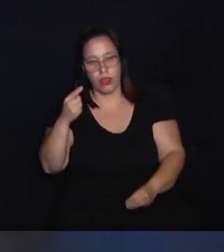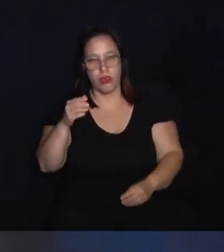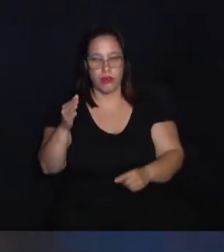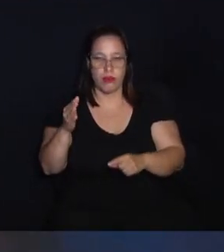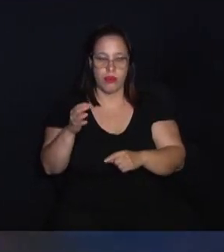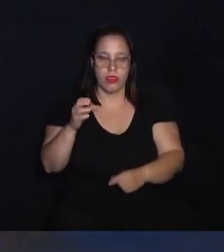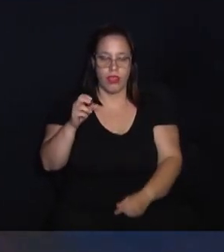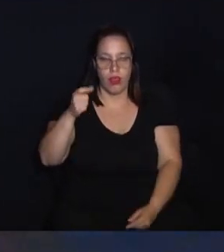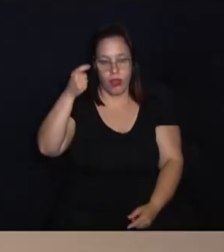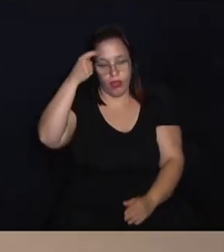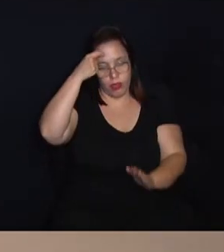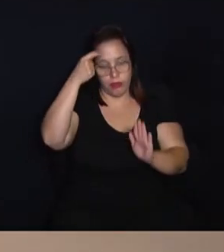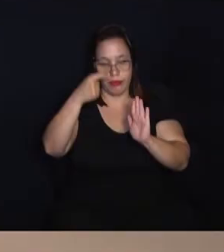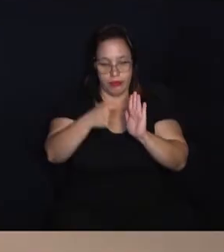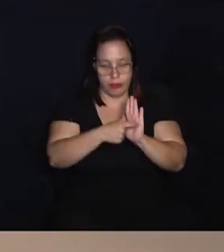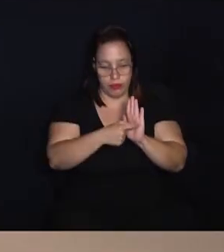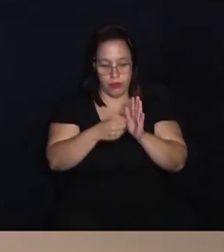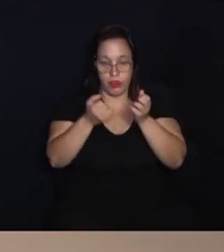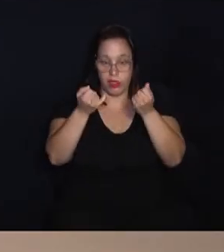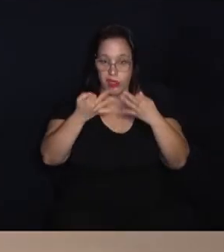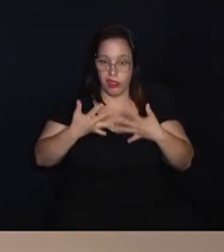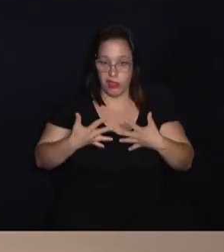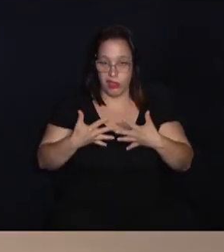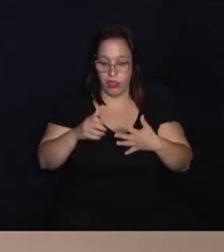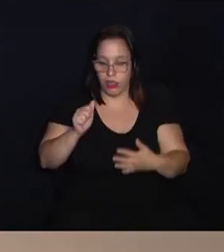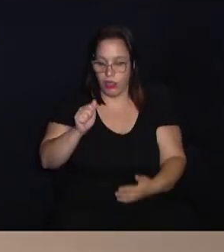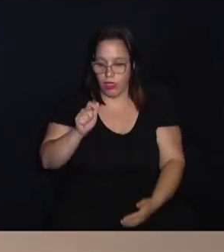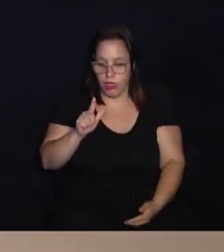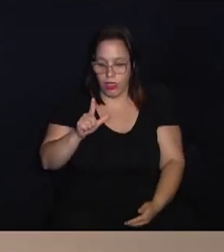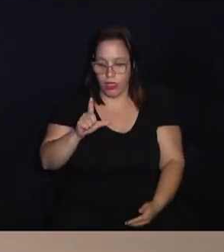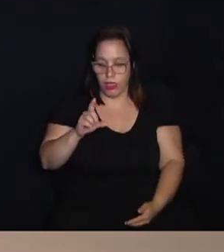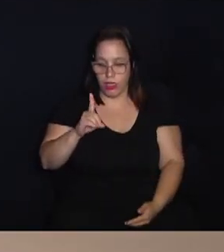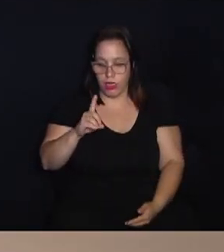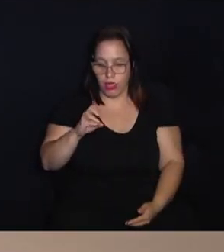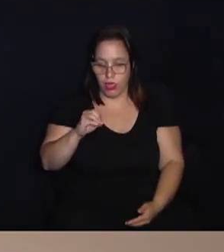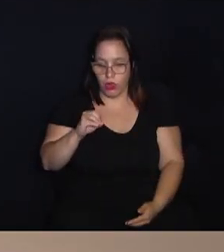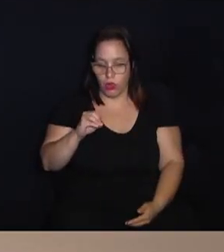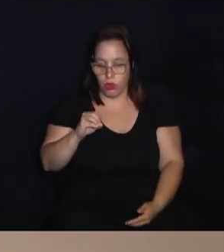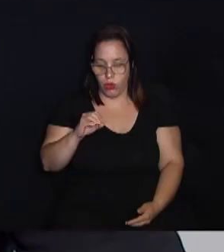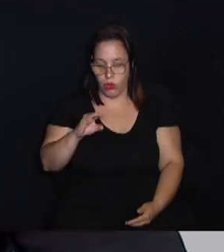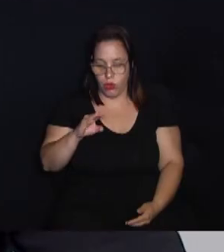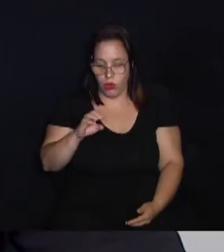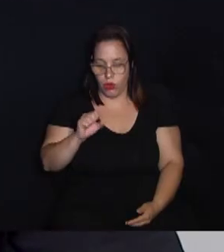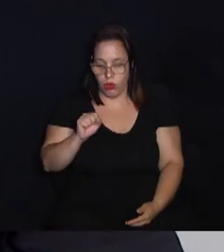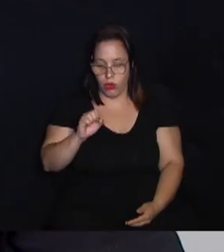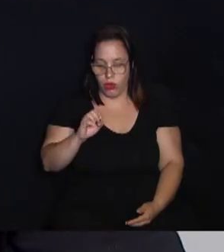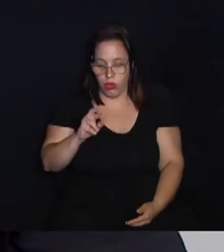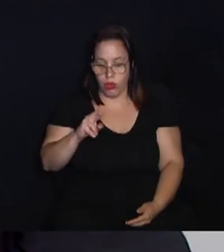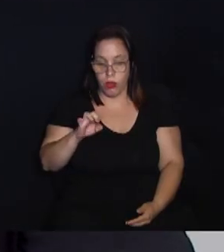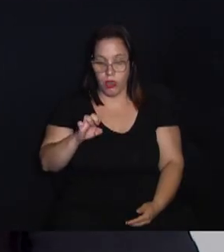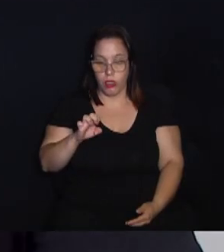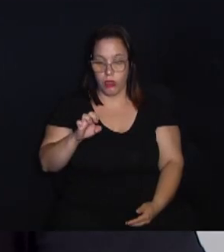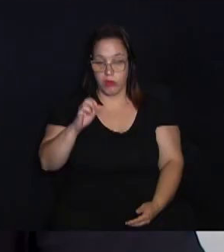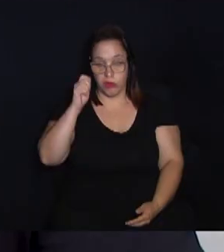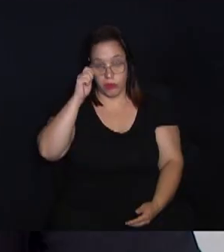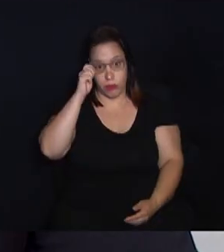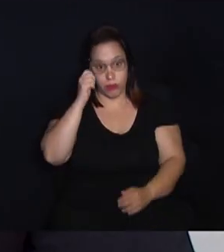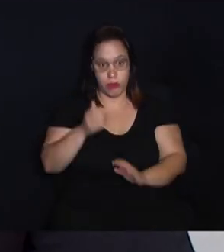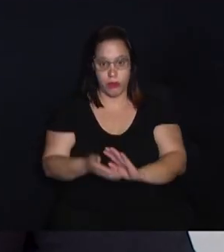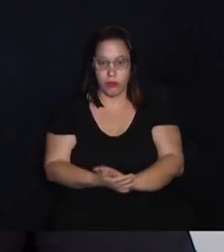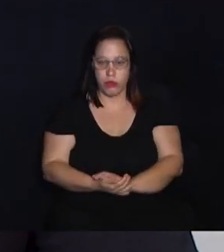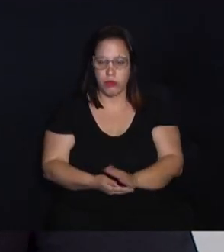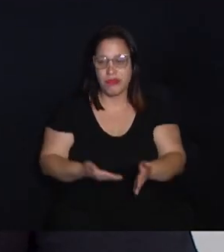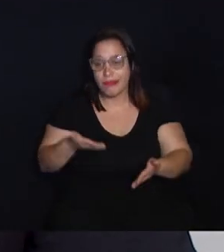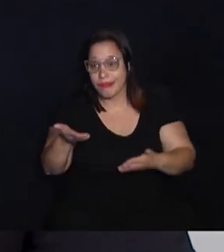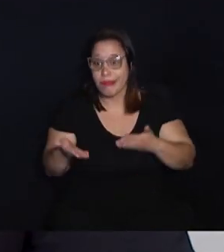inteligência artificial, como explica Aldo Batista, consultor de negócios do Sebrae São Paulo. A gente tem várias tendências, né? As